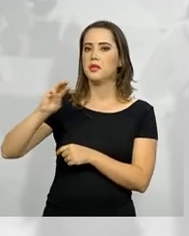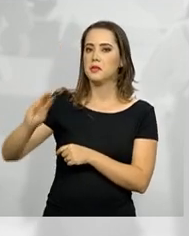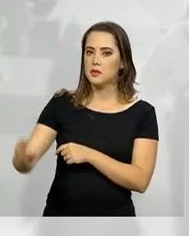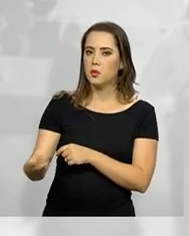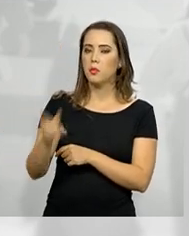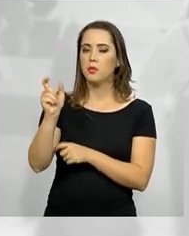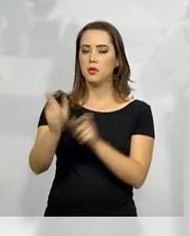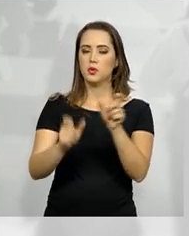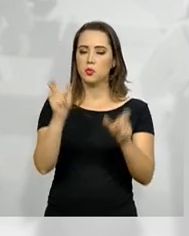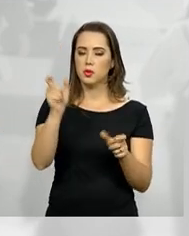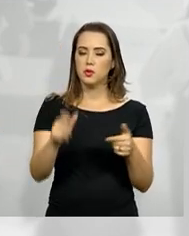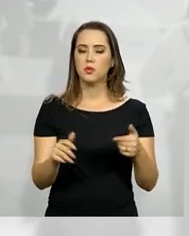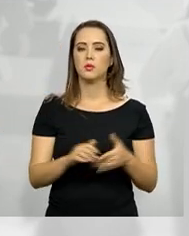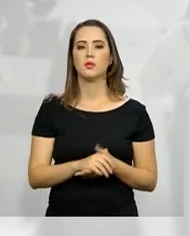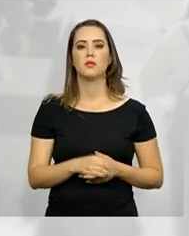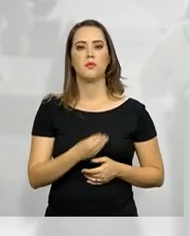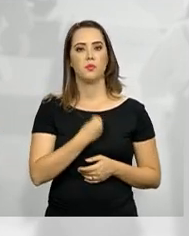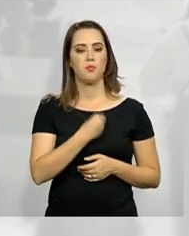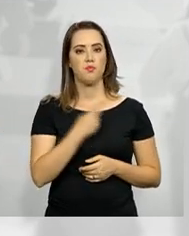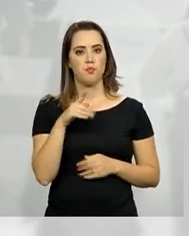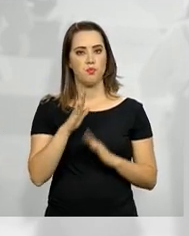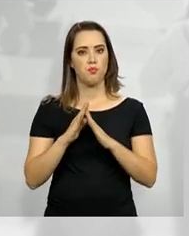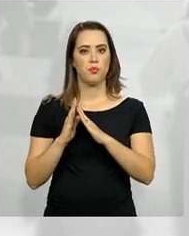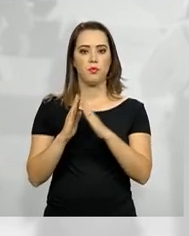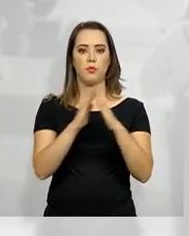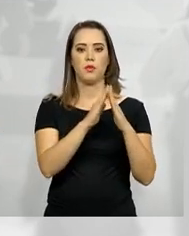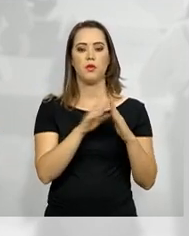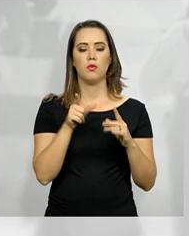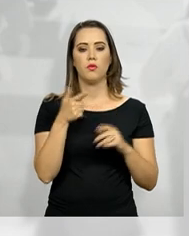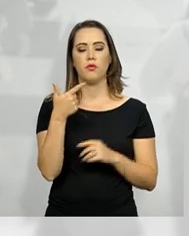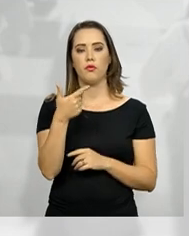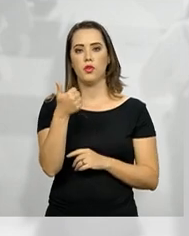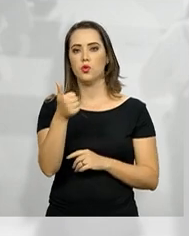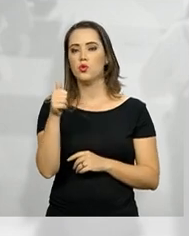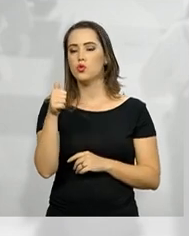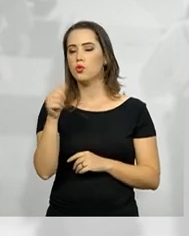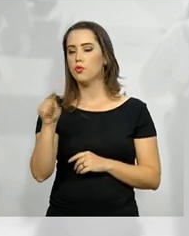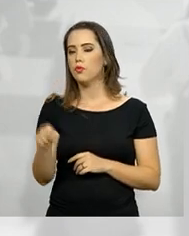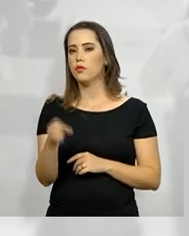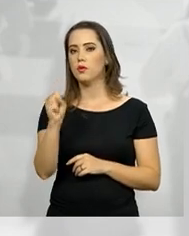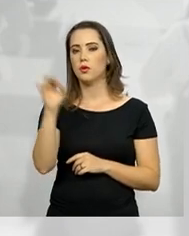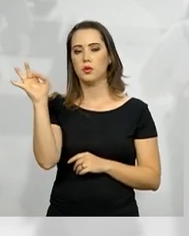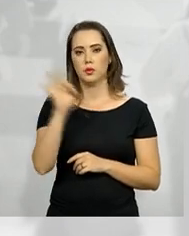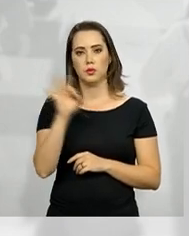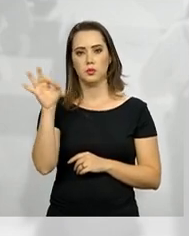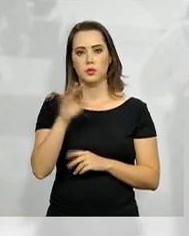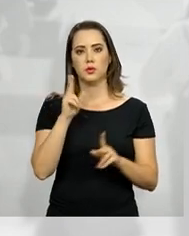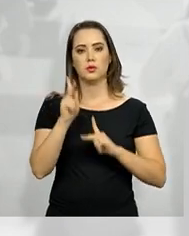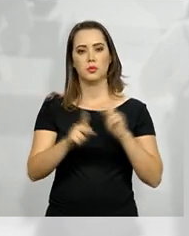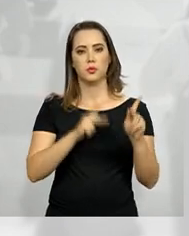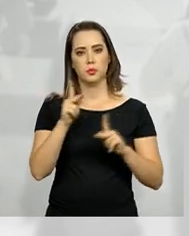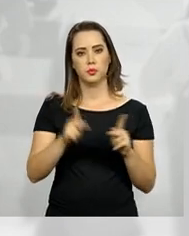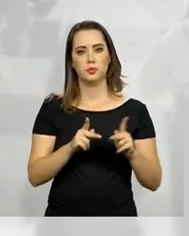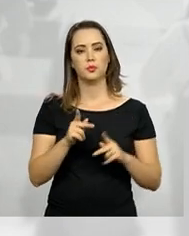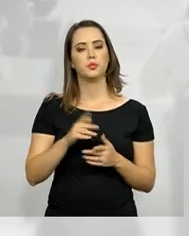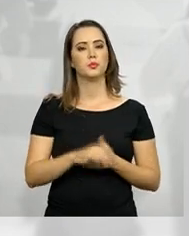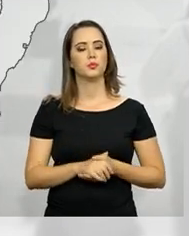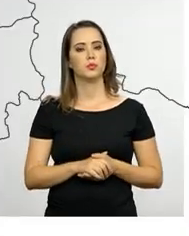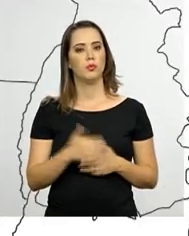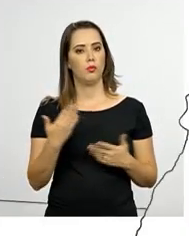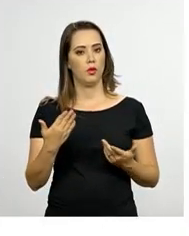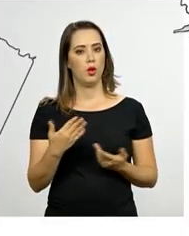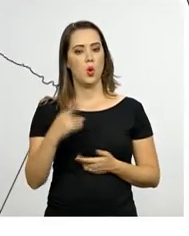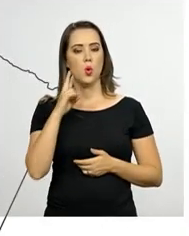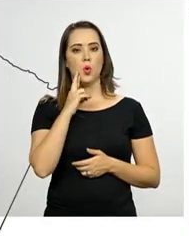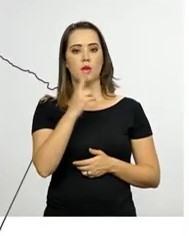milhões e meio de habitantes concentrando 21,8 por cento da população do país já roraima